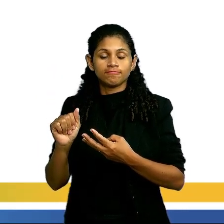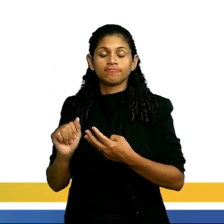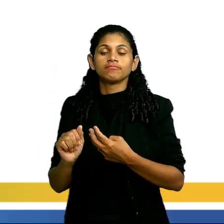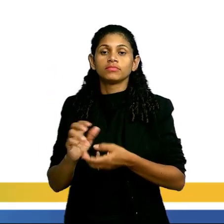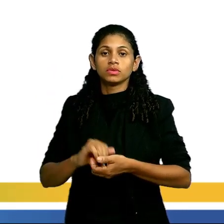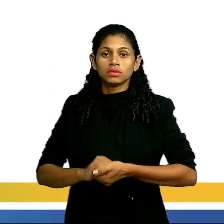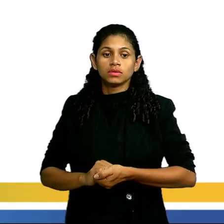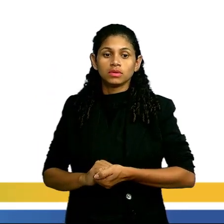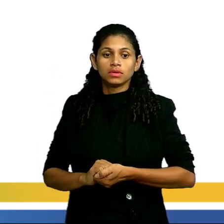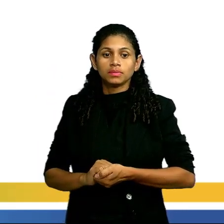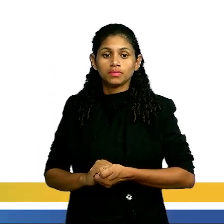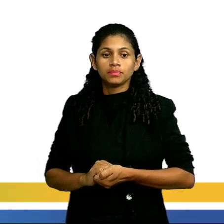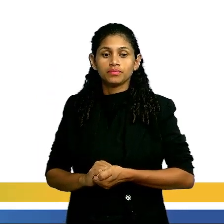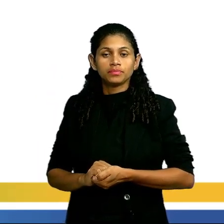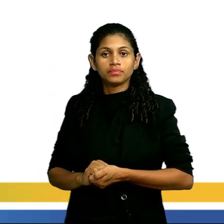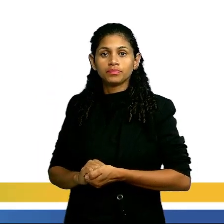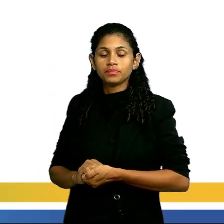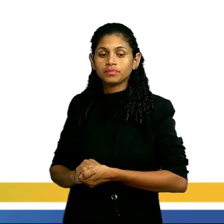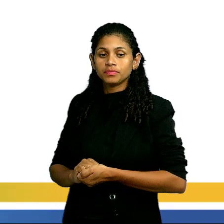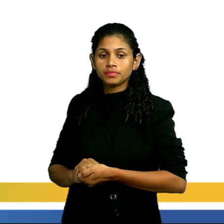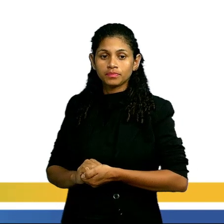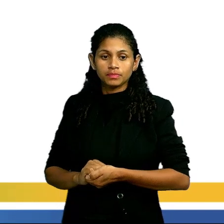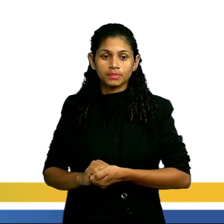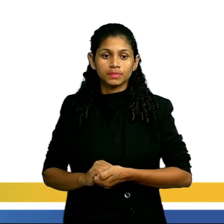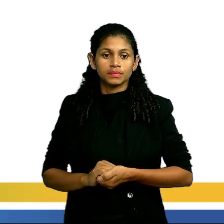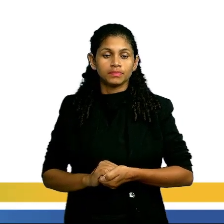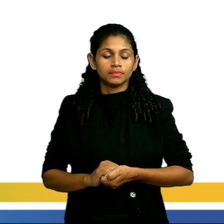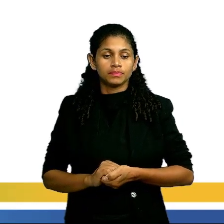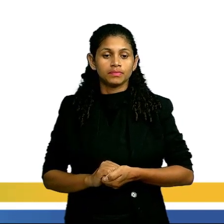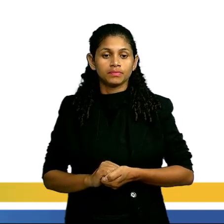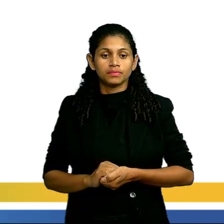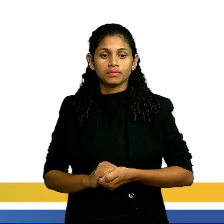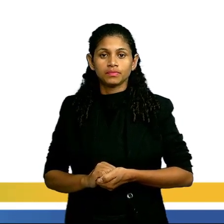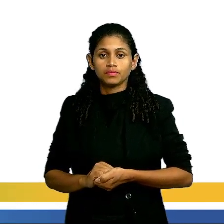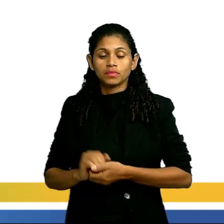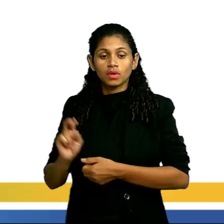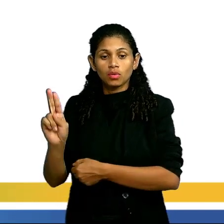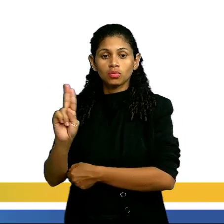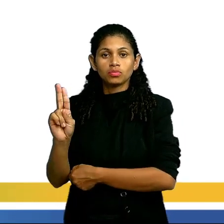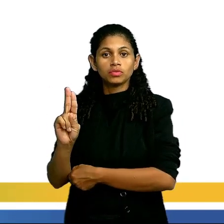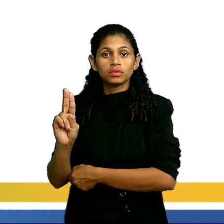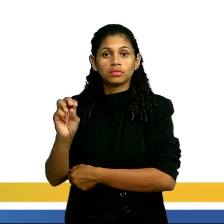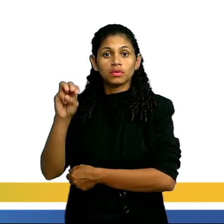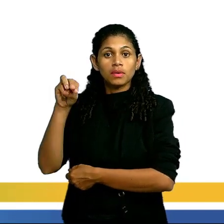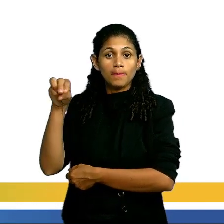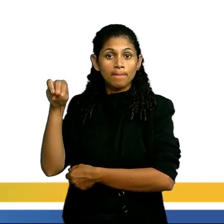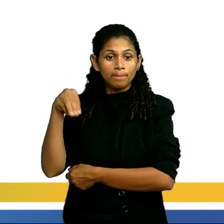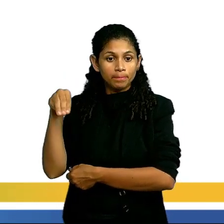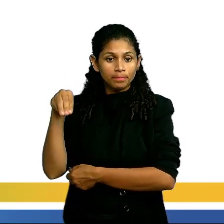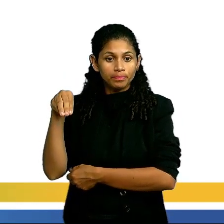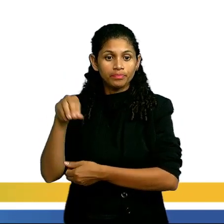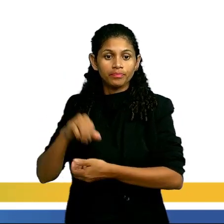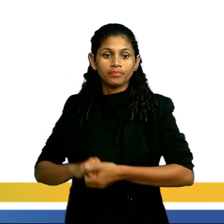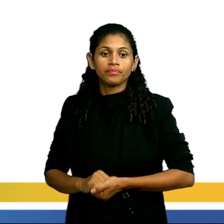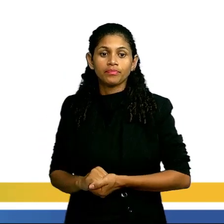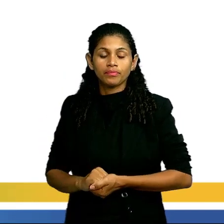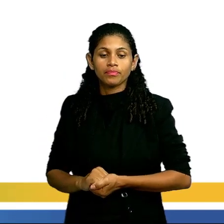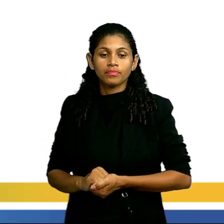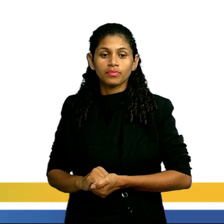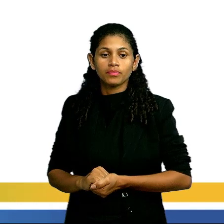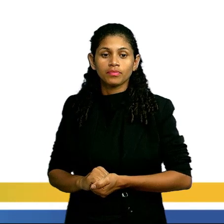usar, ó, o instrumento que ele está usando. A treina. A unidade, metro, grandeza,